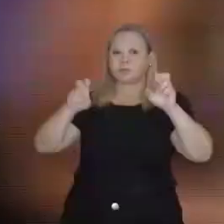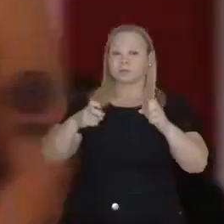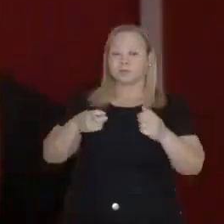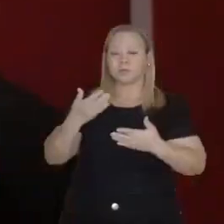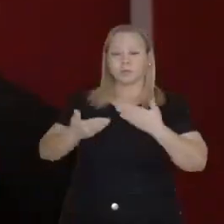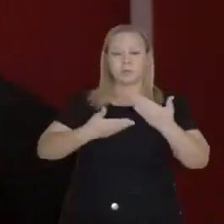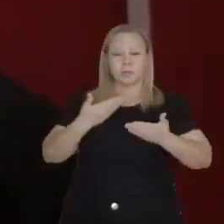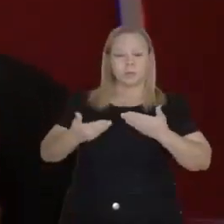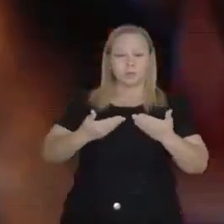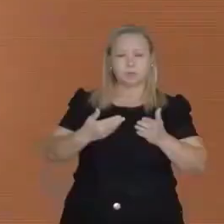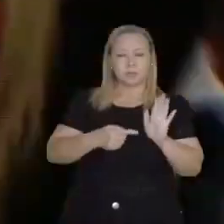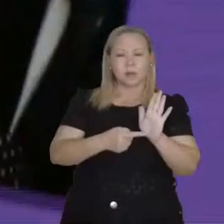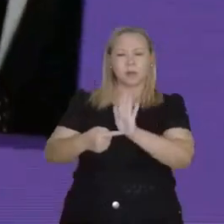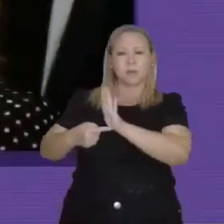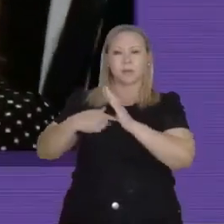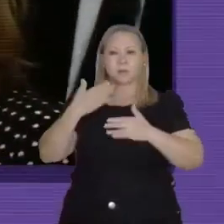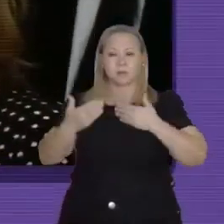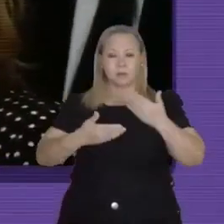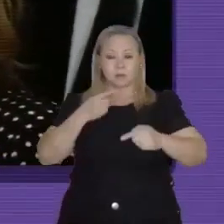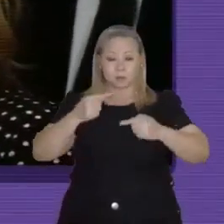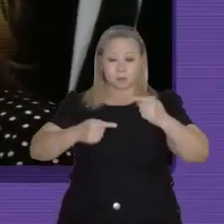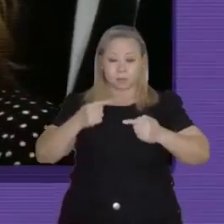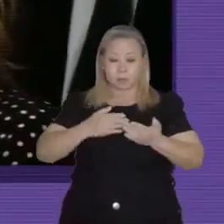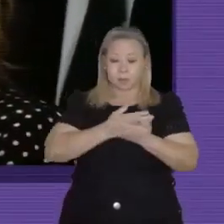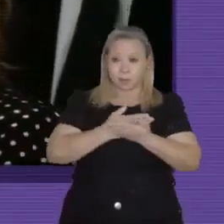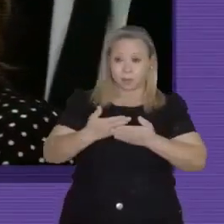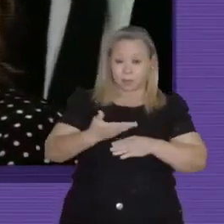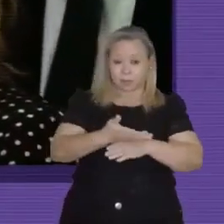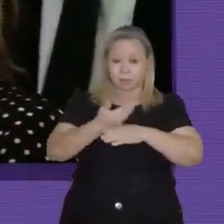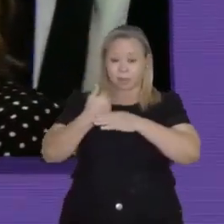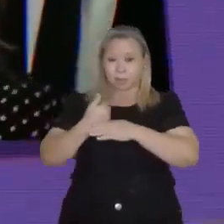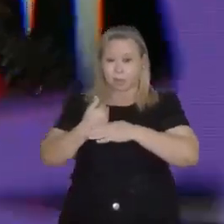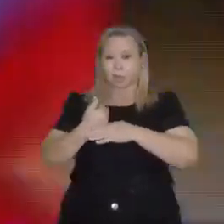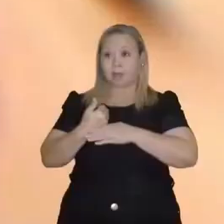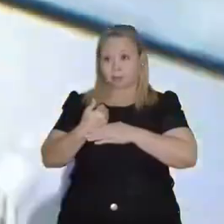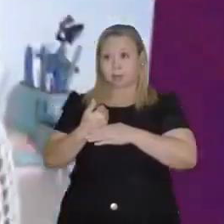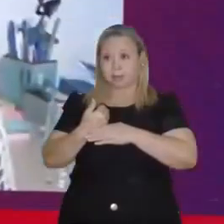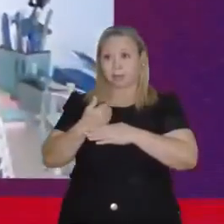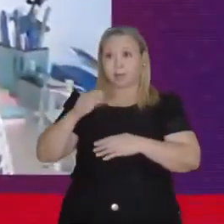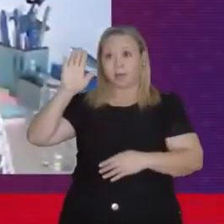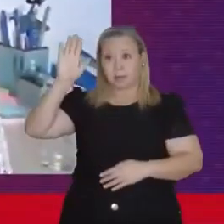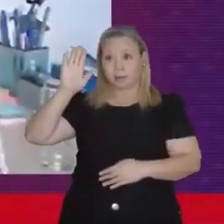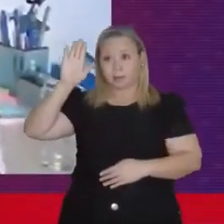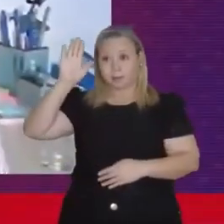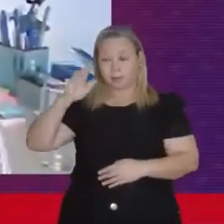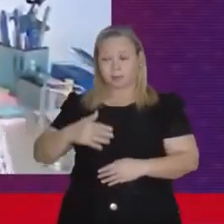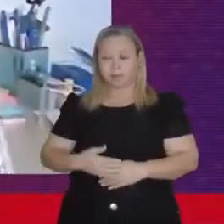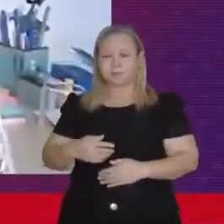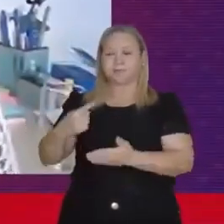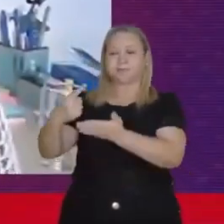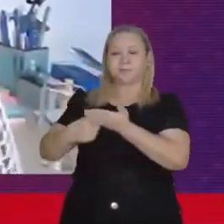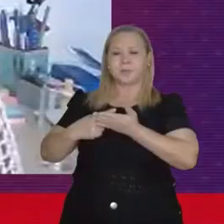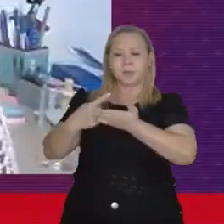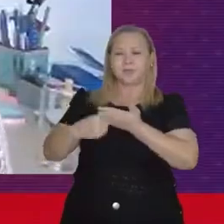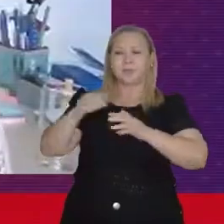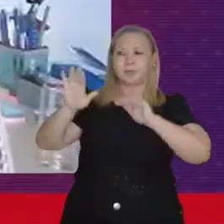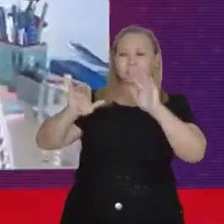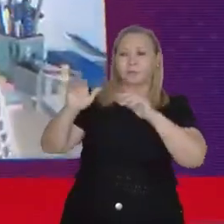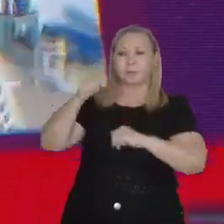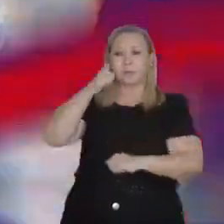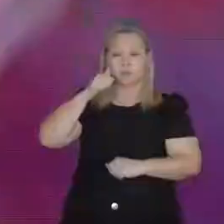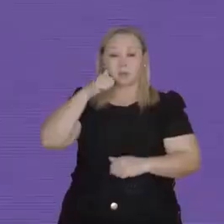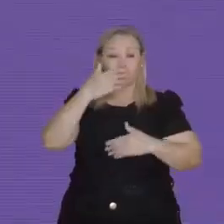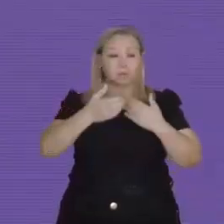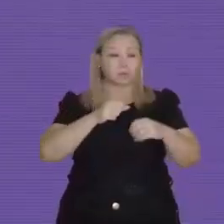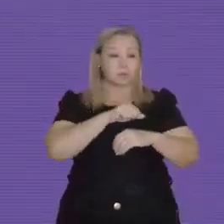começa muito antes de se pensar em uma candidatura, convidamos companheiras de todos os cantos do país para compartilhar suas histórias e trajetórias com a